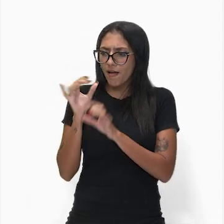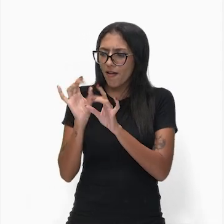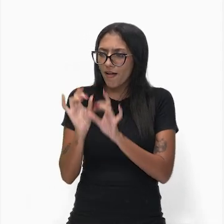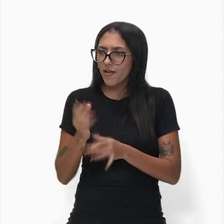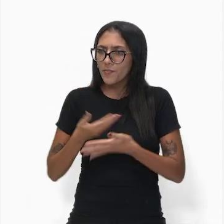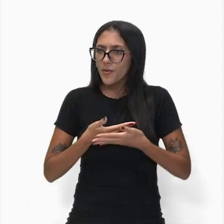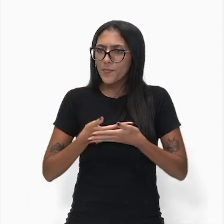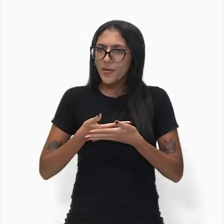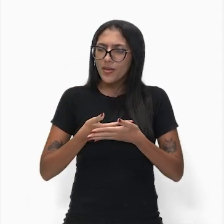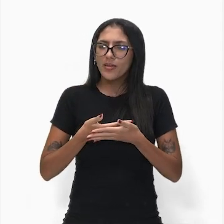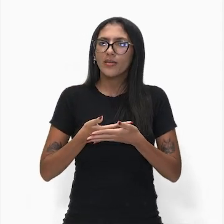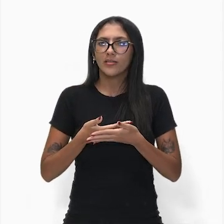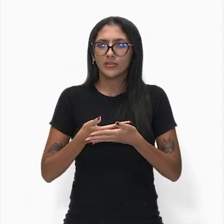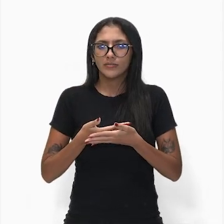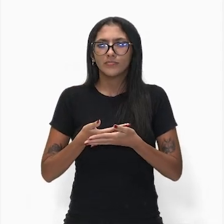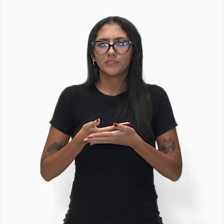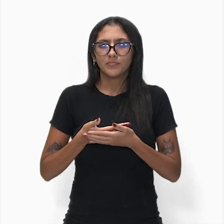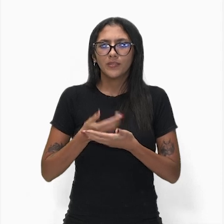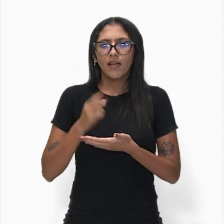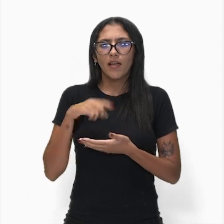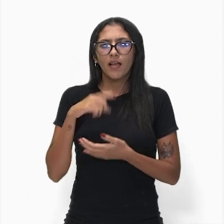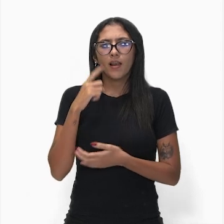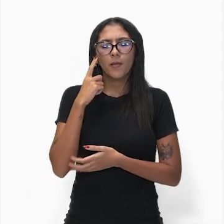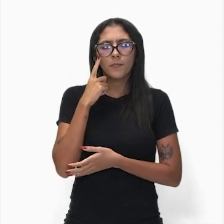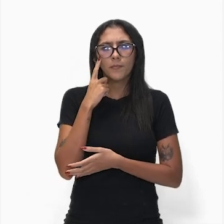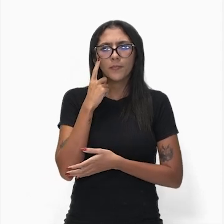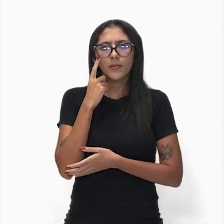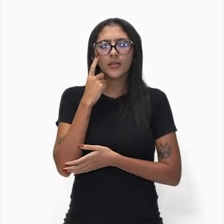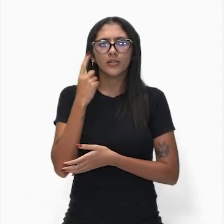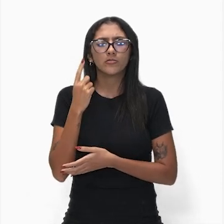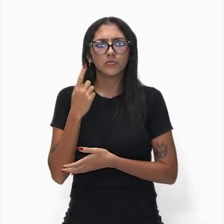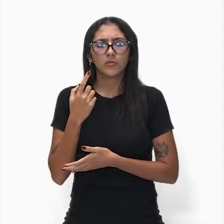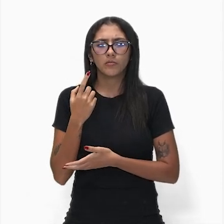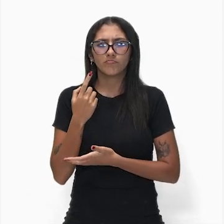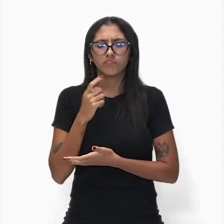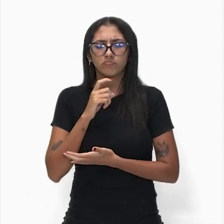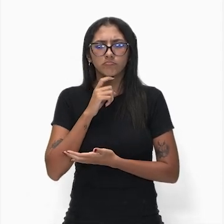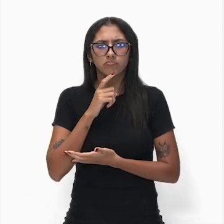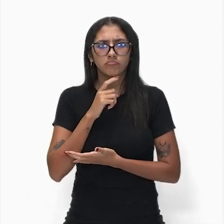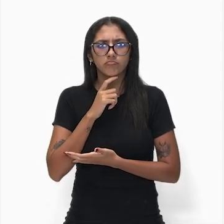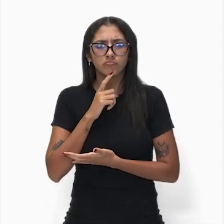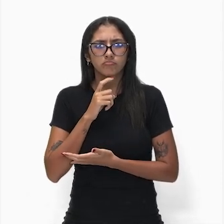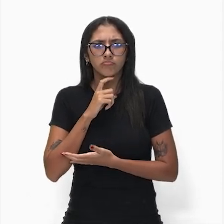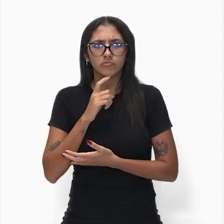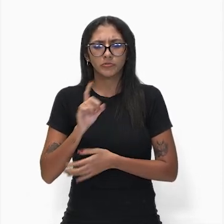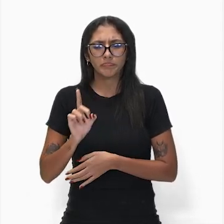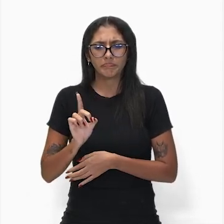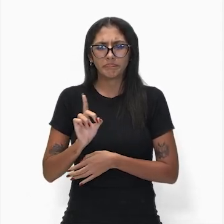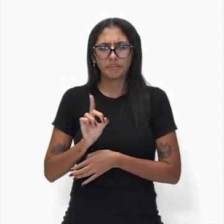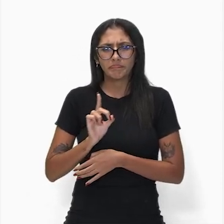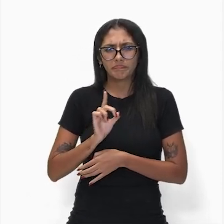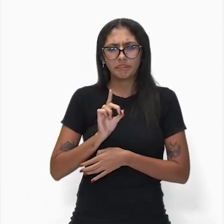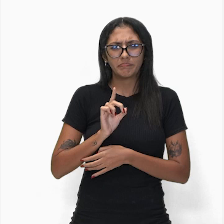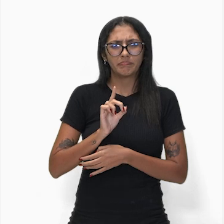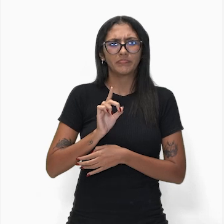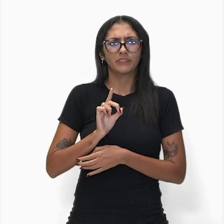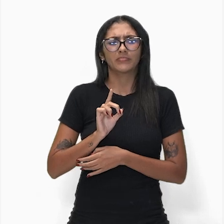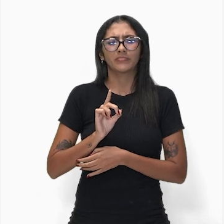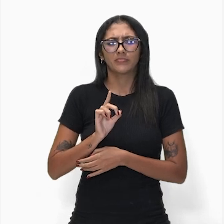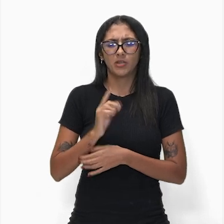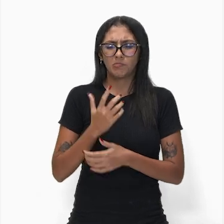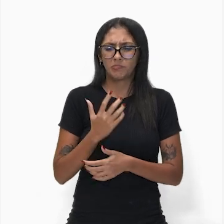que tivera a intenção de tomar ao colo, recuou ante a asquerosa imundície da